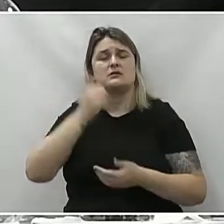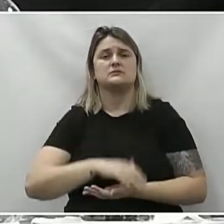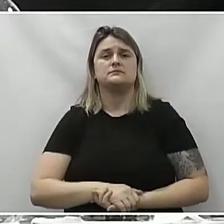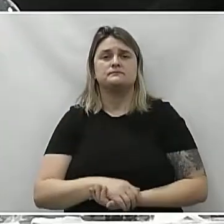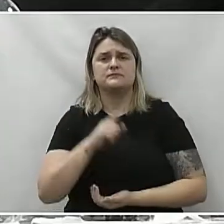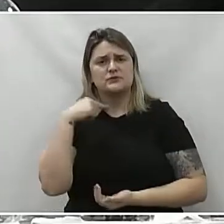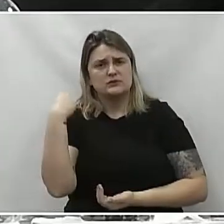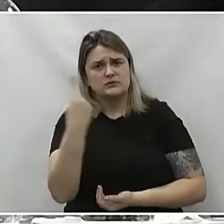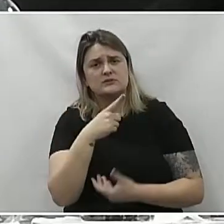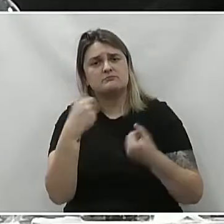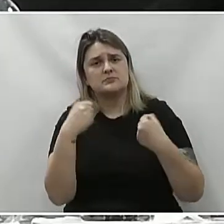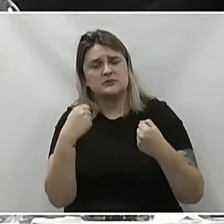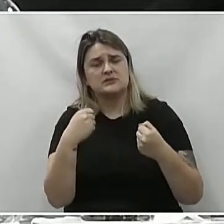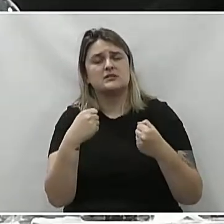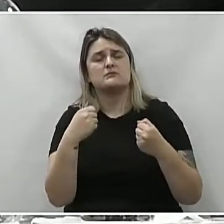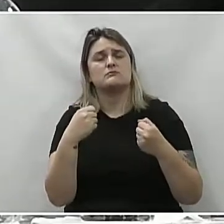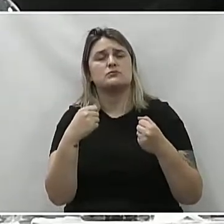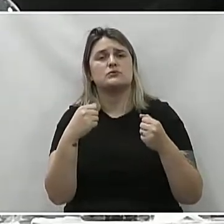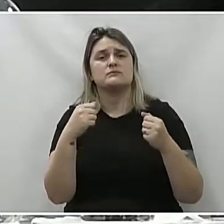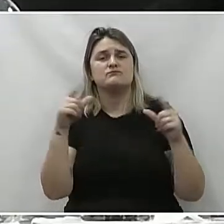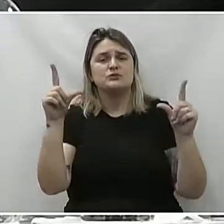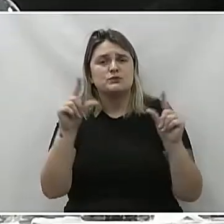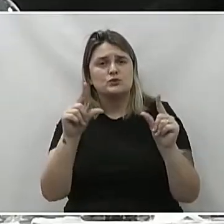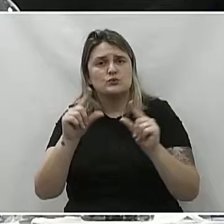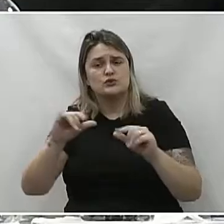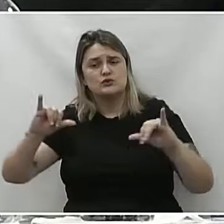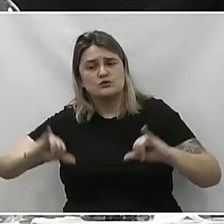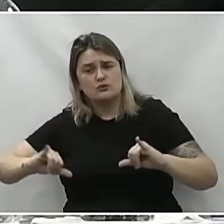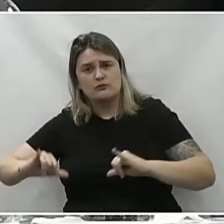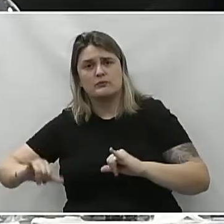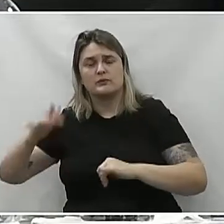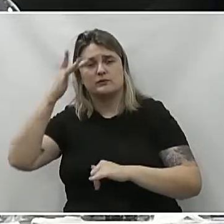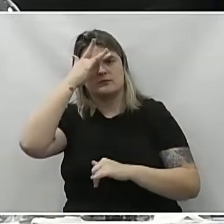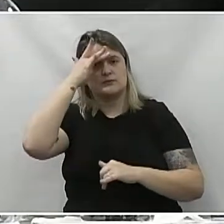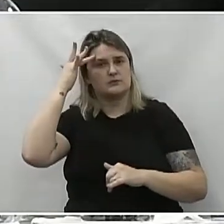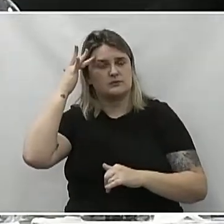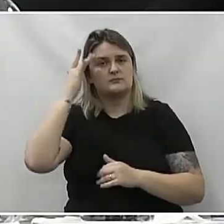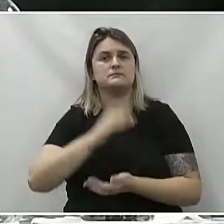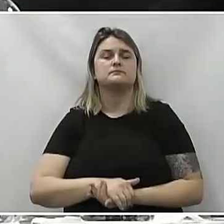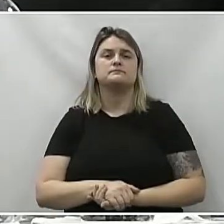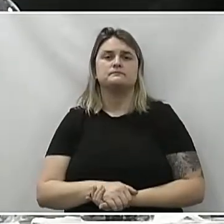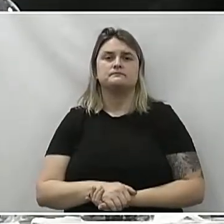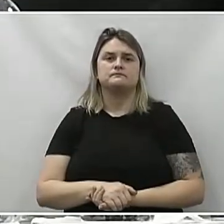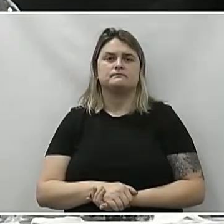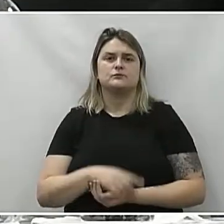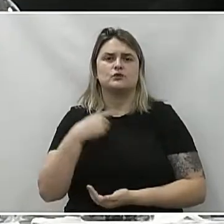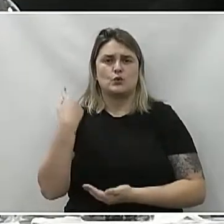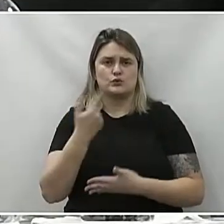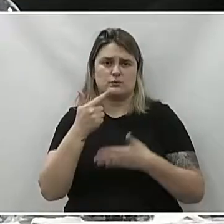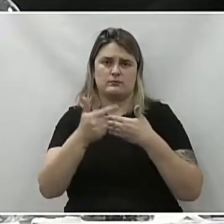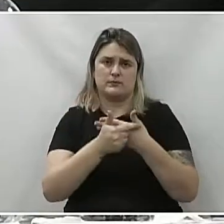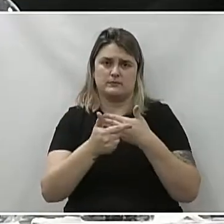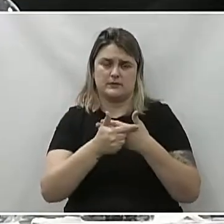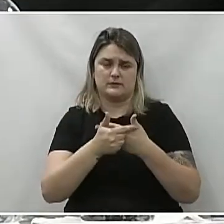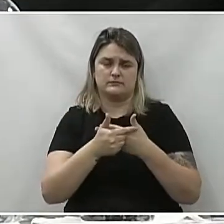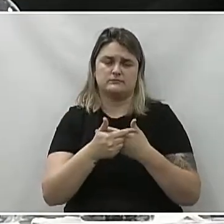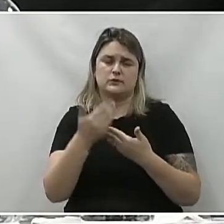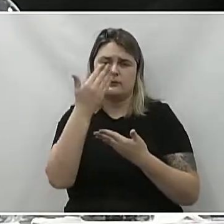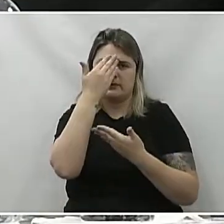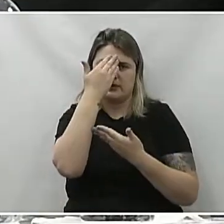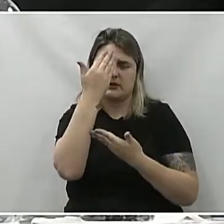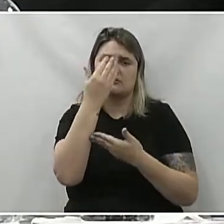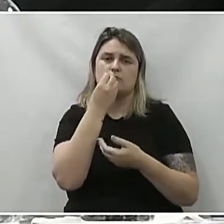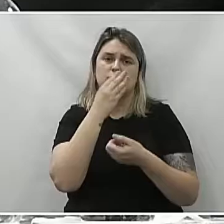possa fazer com que menos pessoas diariamente sofram, né? É o nosso papel. Seria isso.